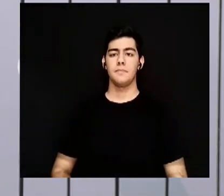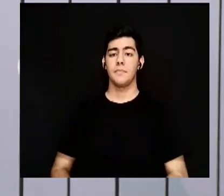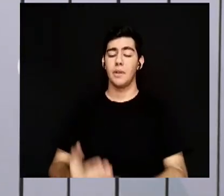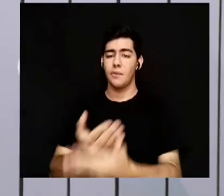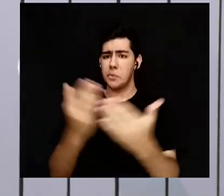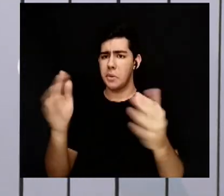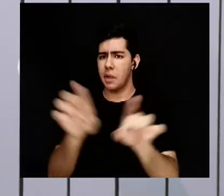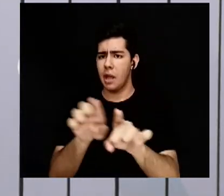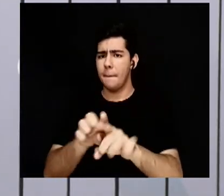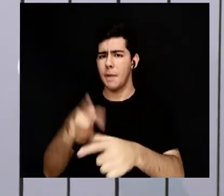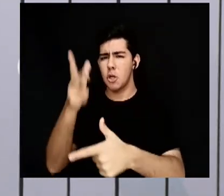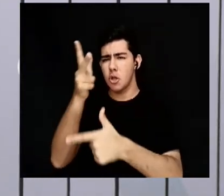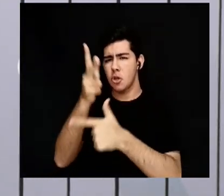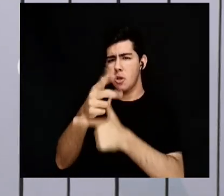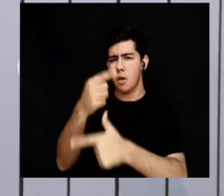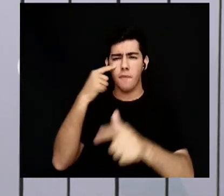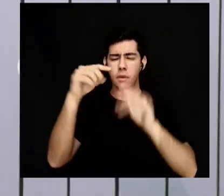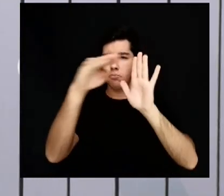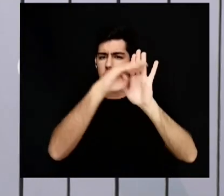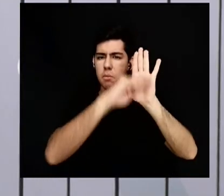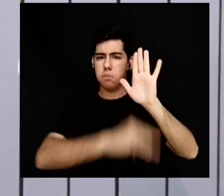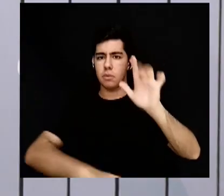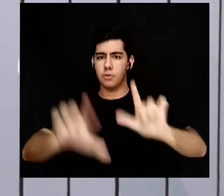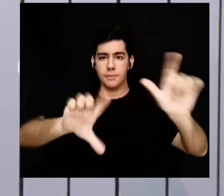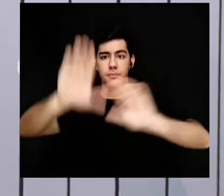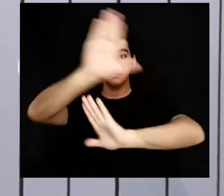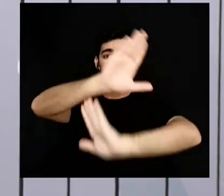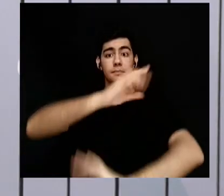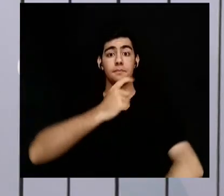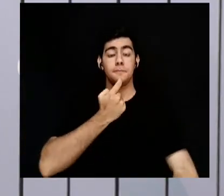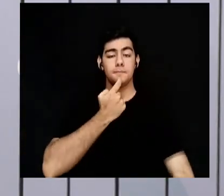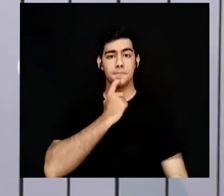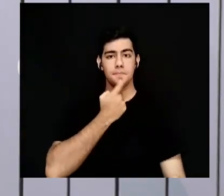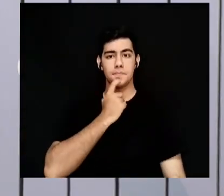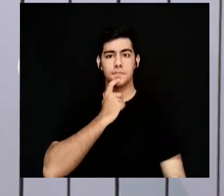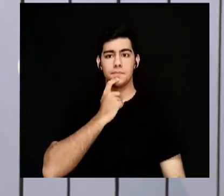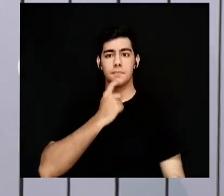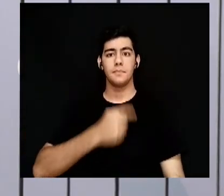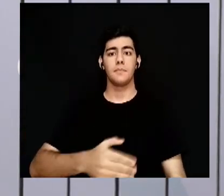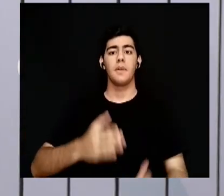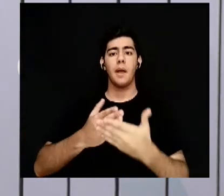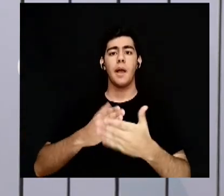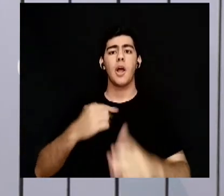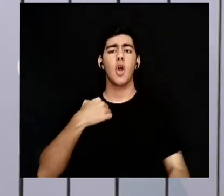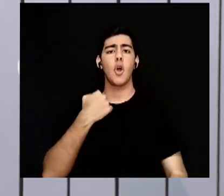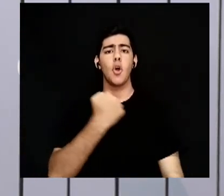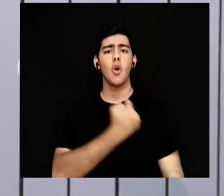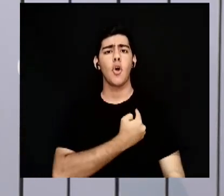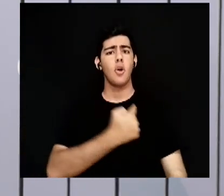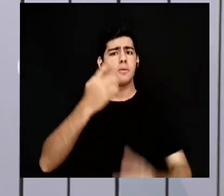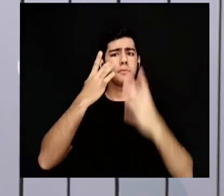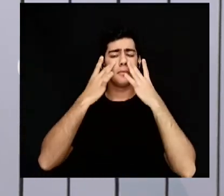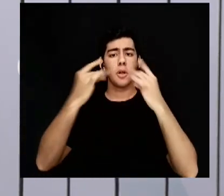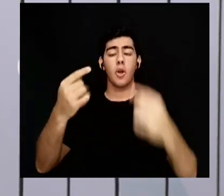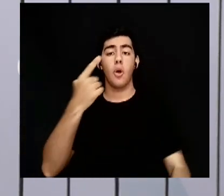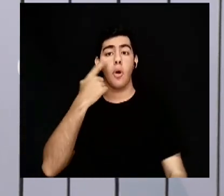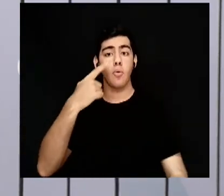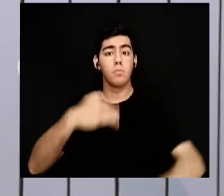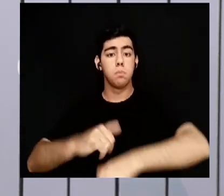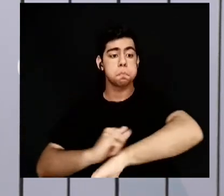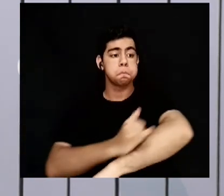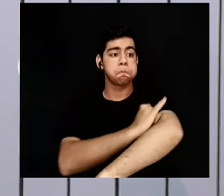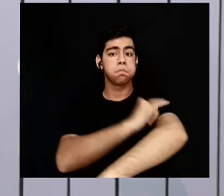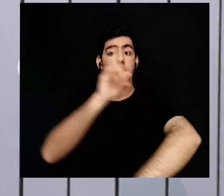programação da TV Câmara Campinas, aqui fica o nosso alerta. A obesidade é uma condição que precisa de atenção